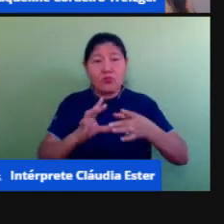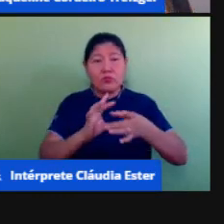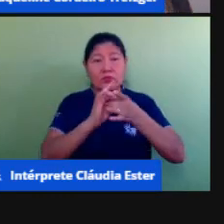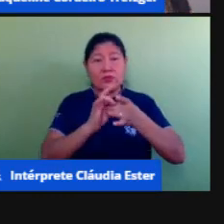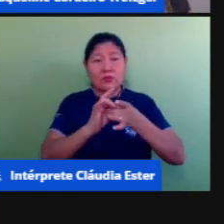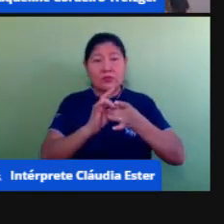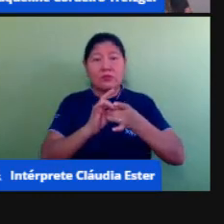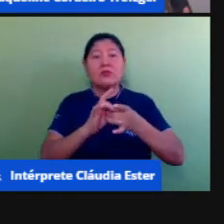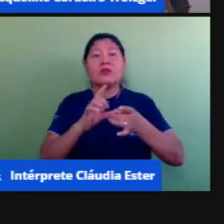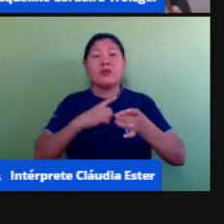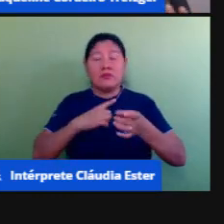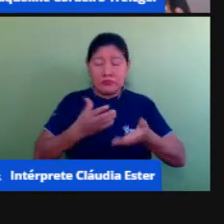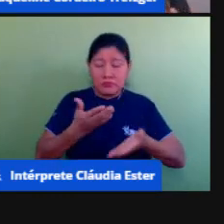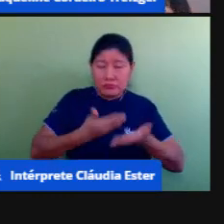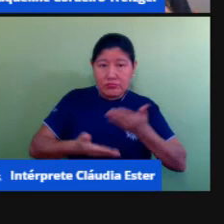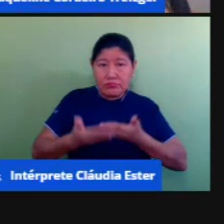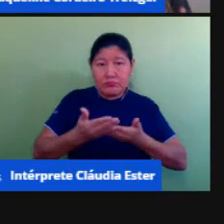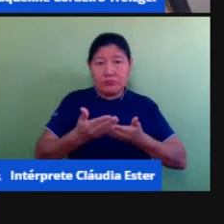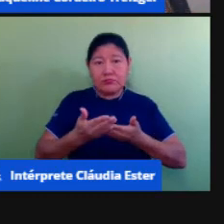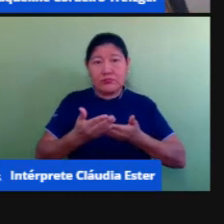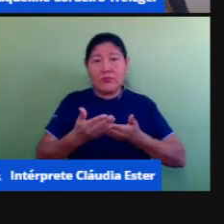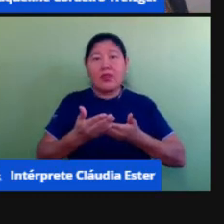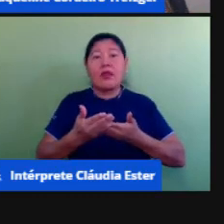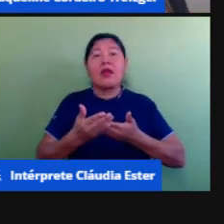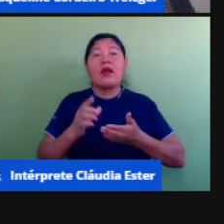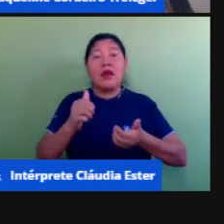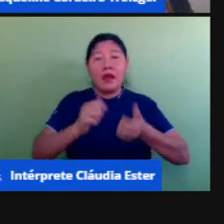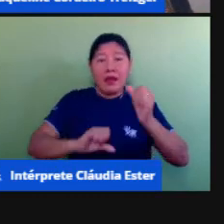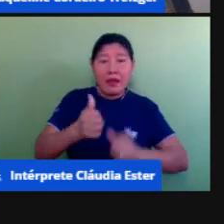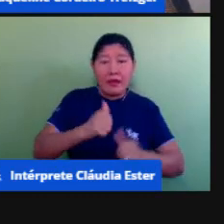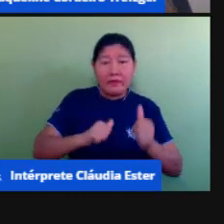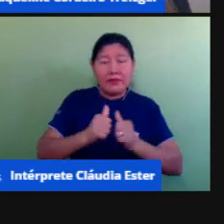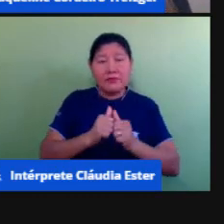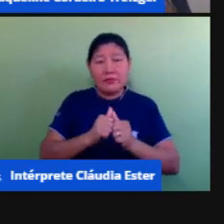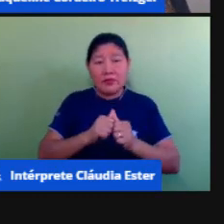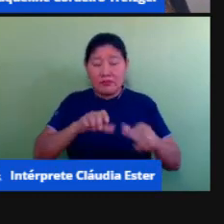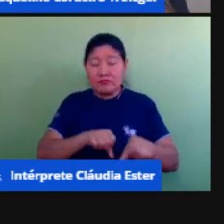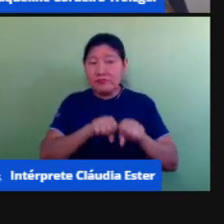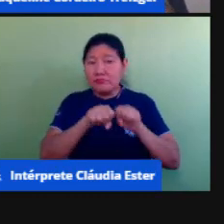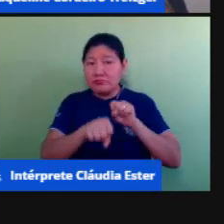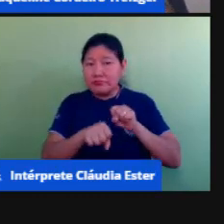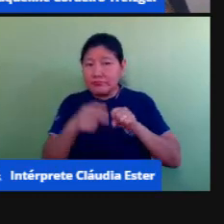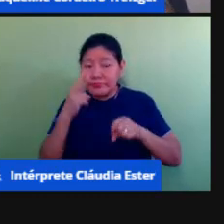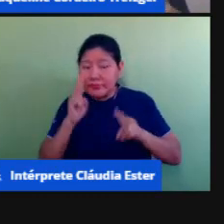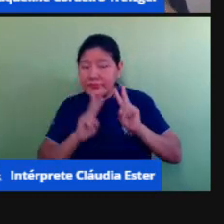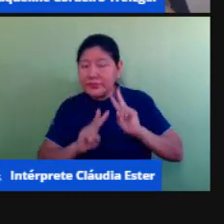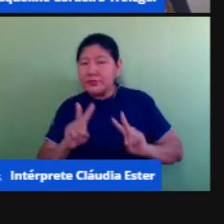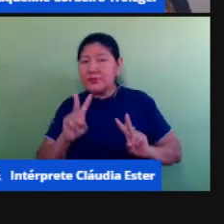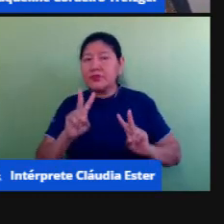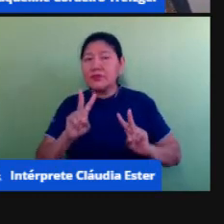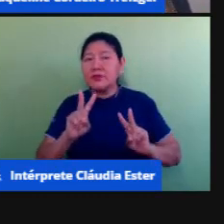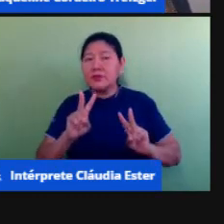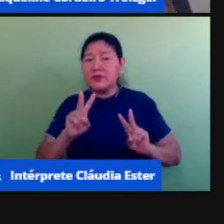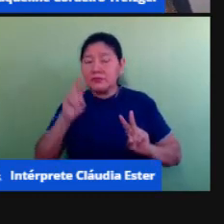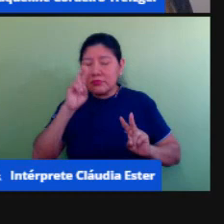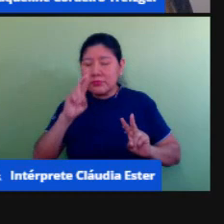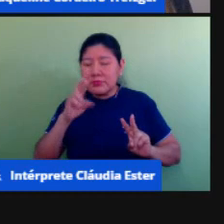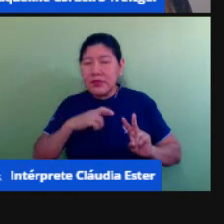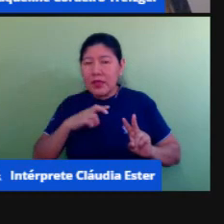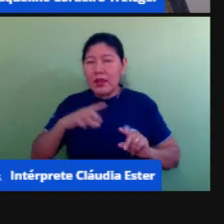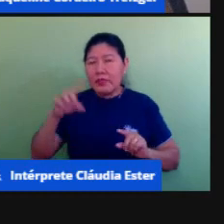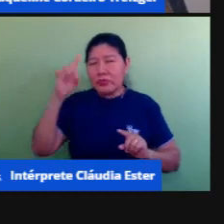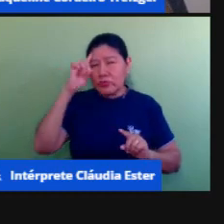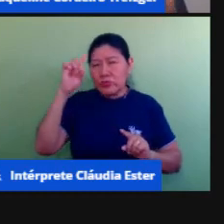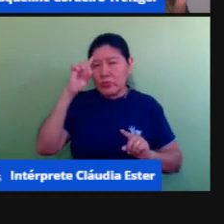A formativa, ela já vai trazer que ela é realizada durante o processo de aprendizagem, ou seja, ela é permanente e